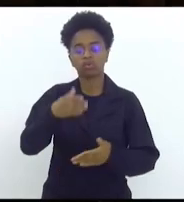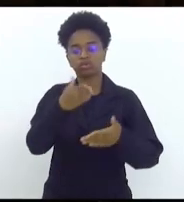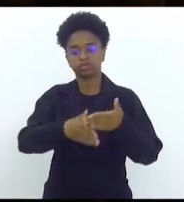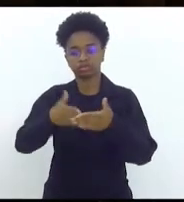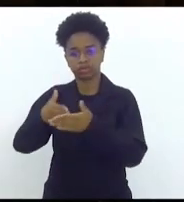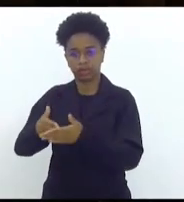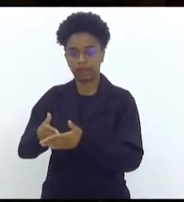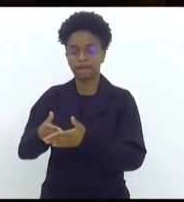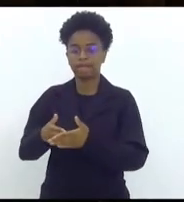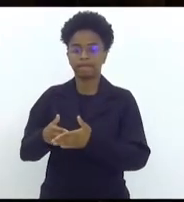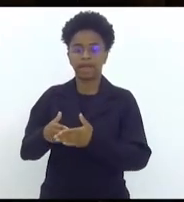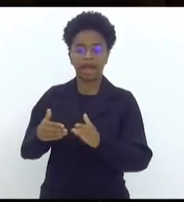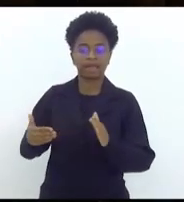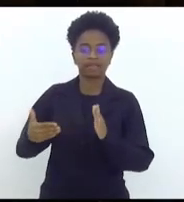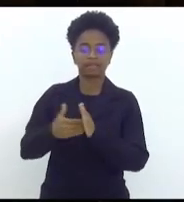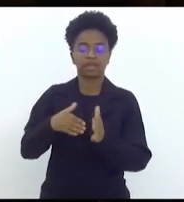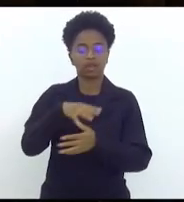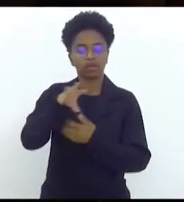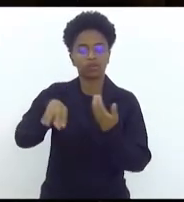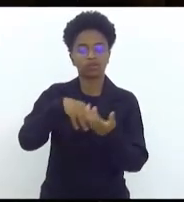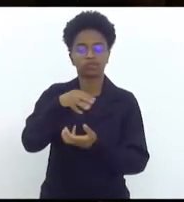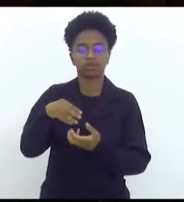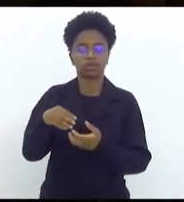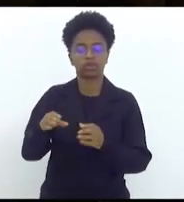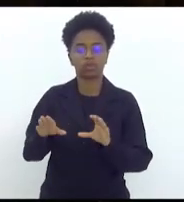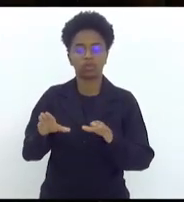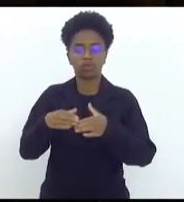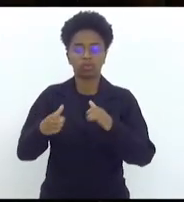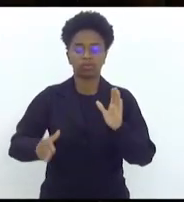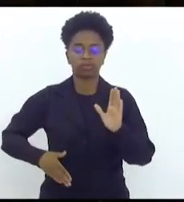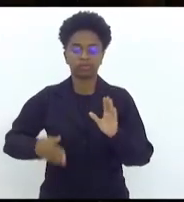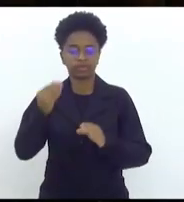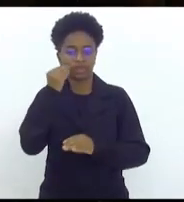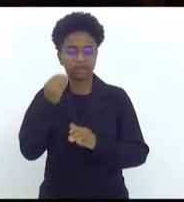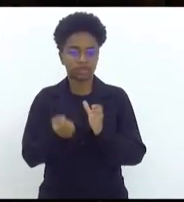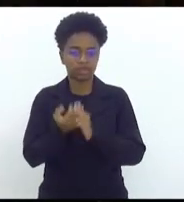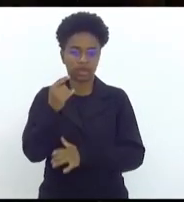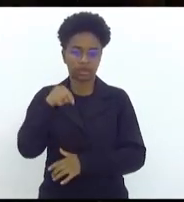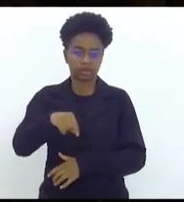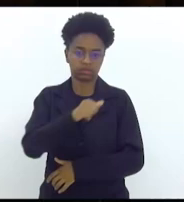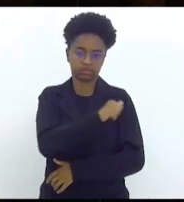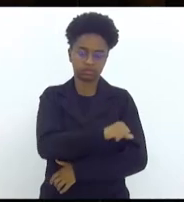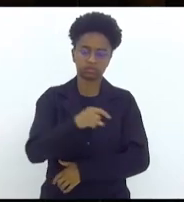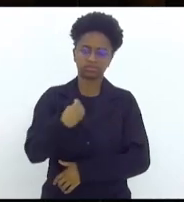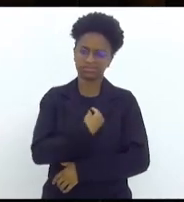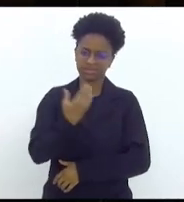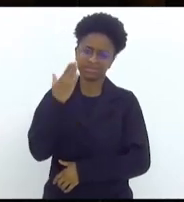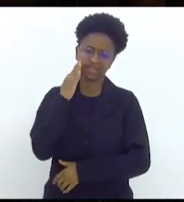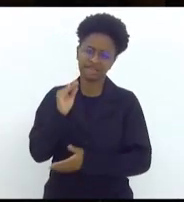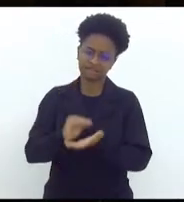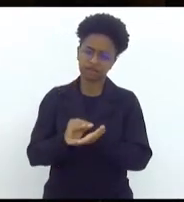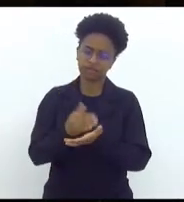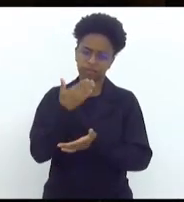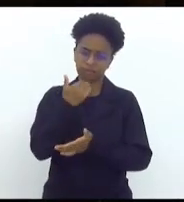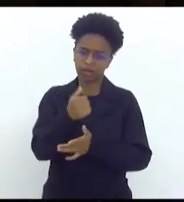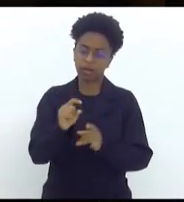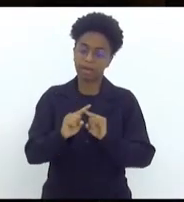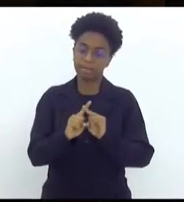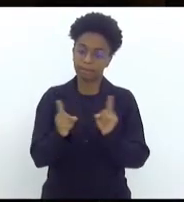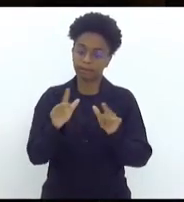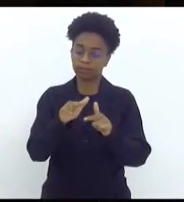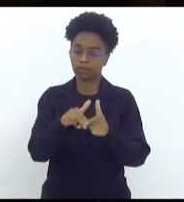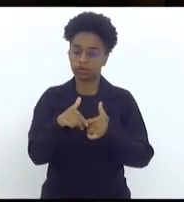tenta fazer emperar no nosso Estado do Rio de Janeiro a gente sabe que ainda Precisa melhorar muito e por isso presidente